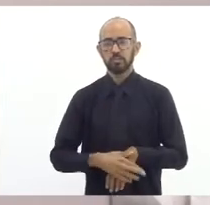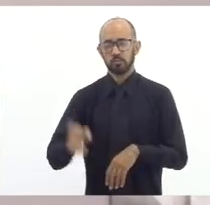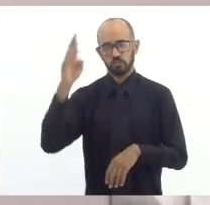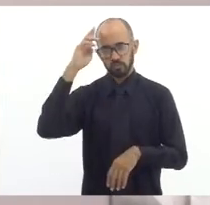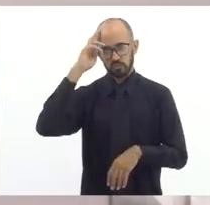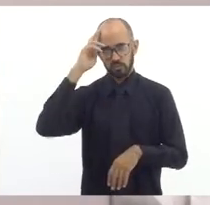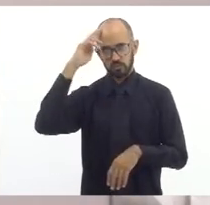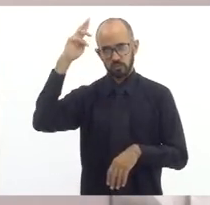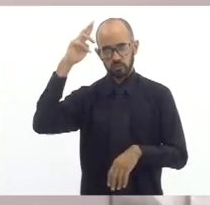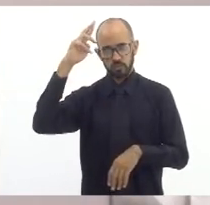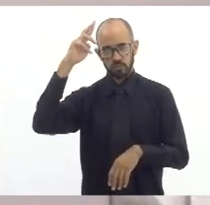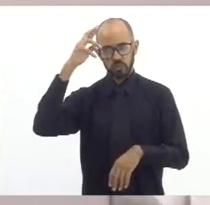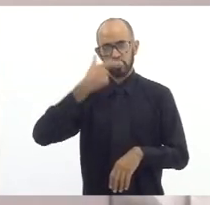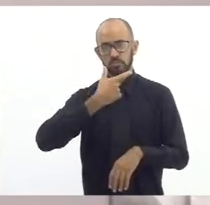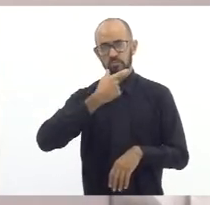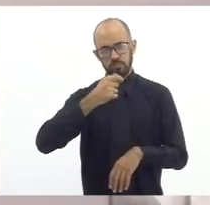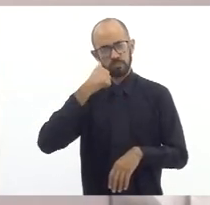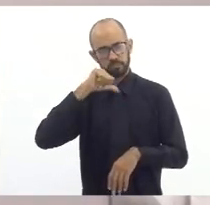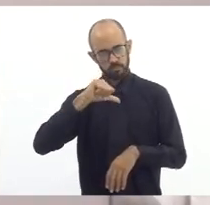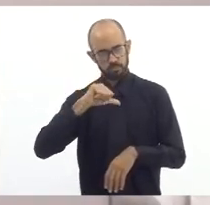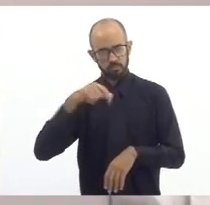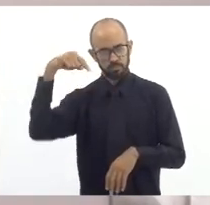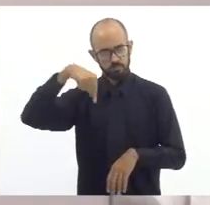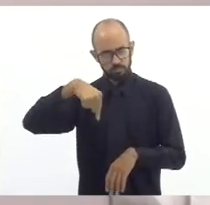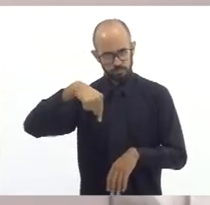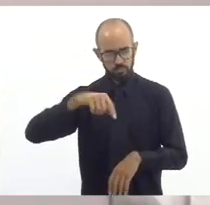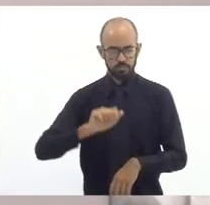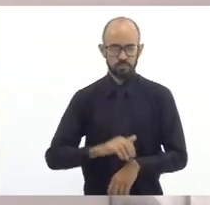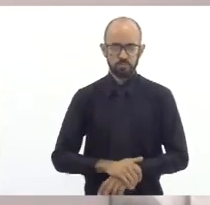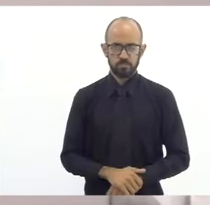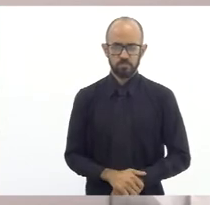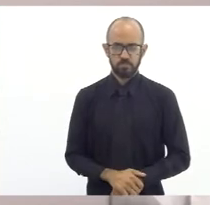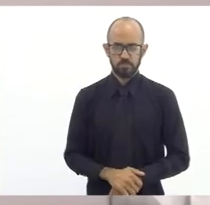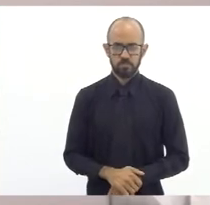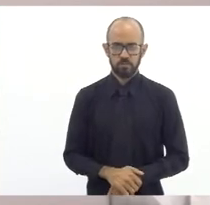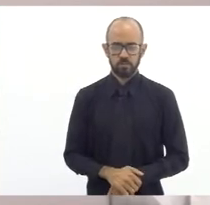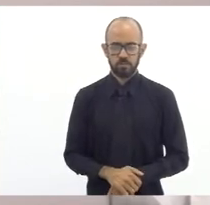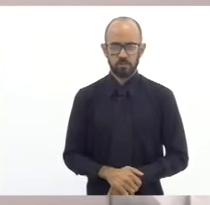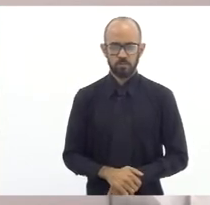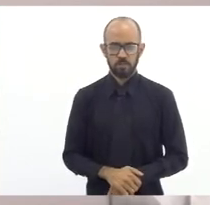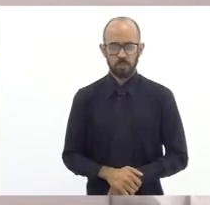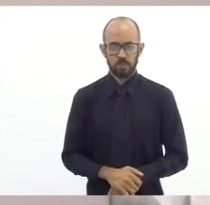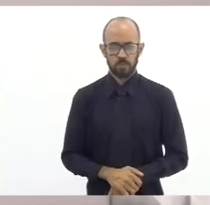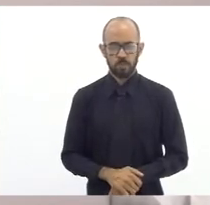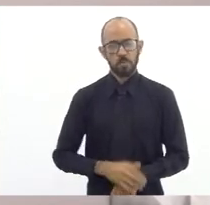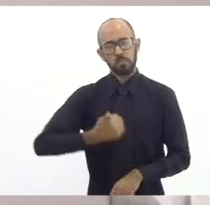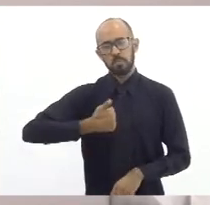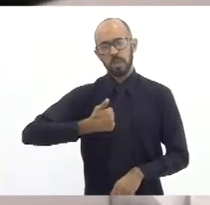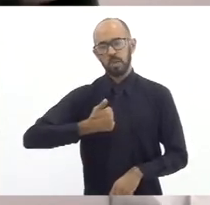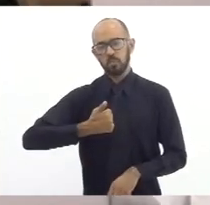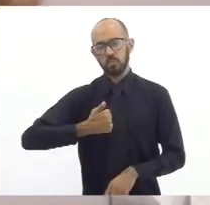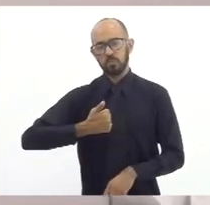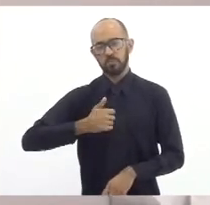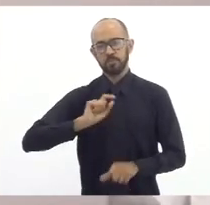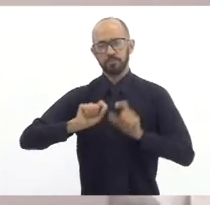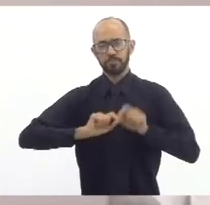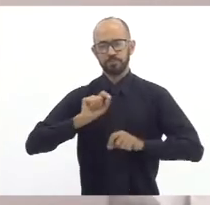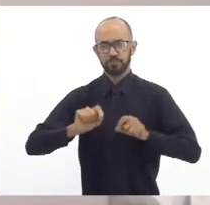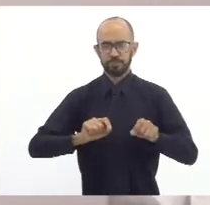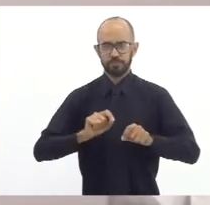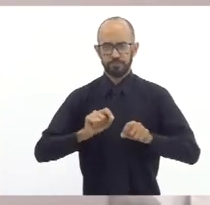senhoras e senhores. Primeiro, para dizer que isso aqui, apesar de ter